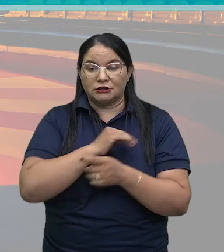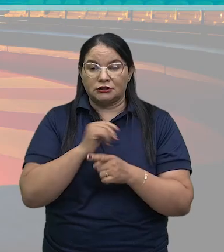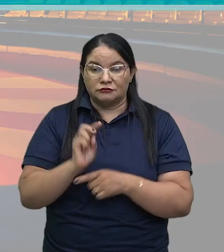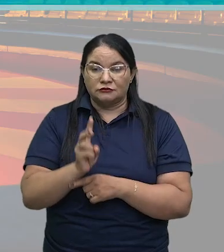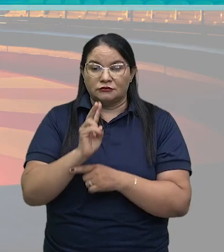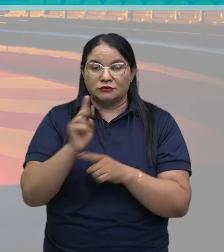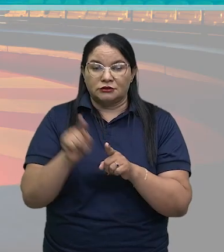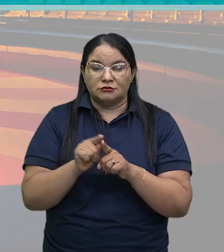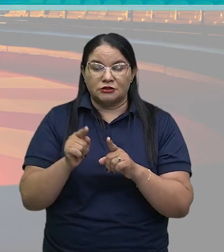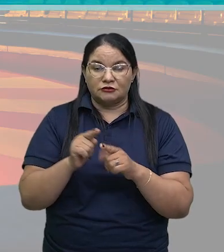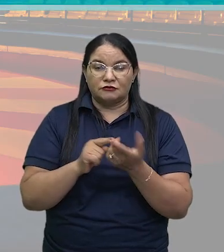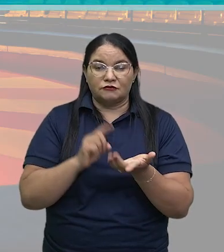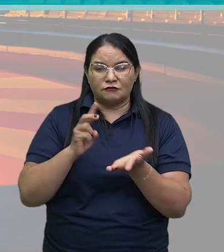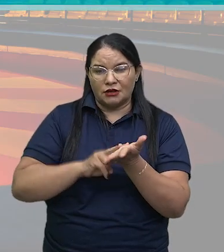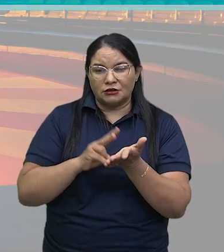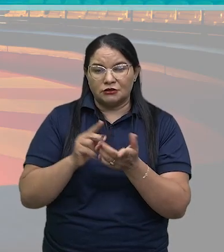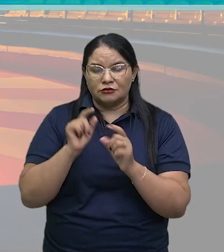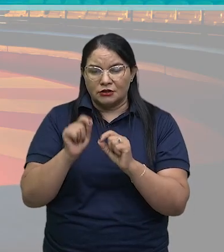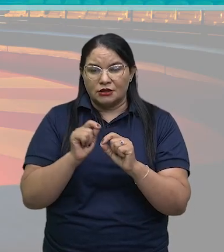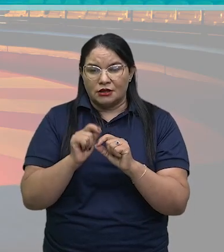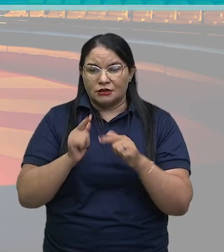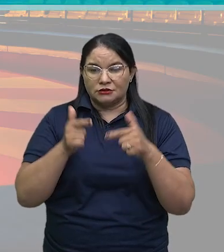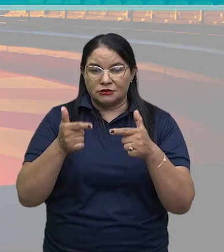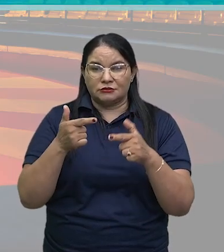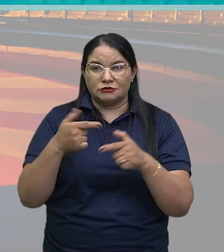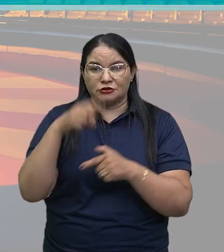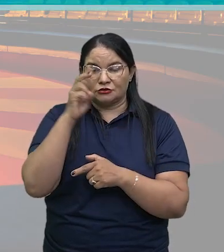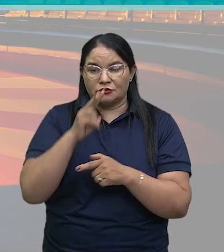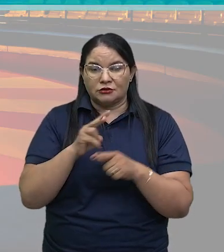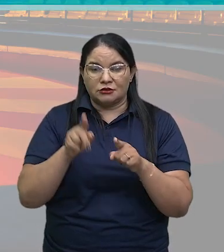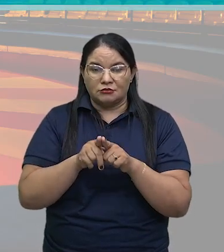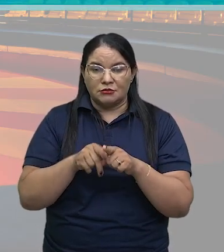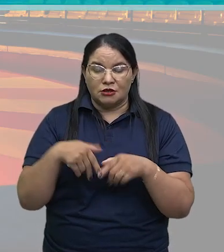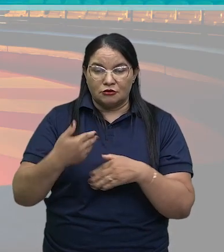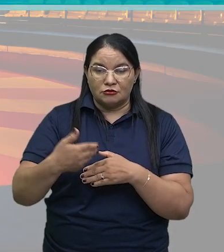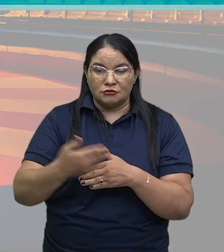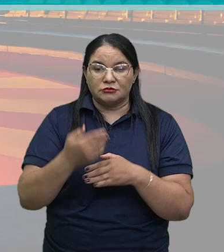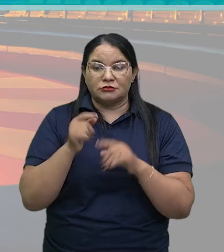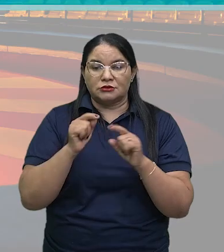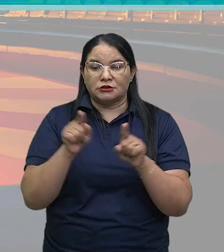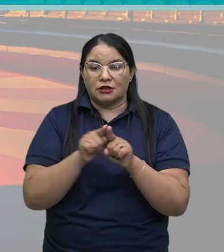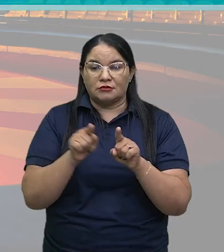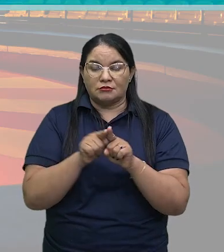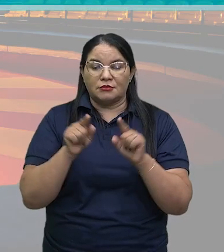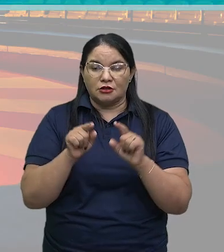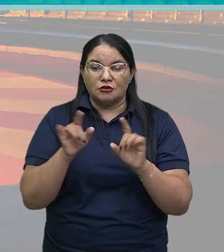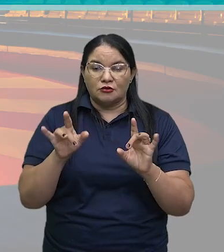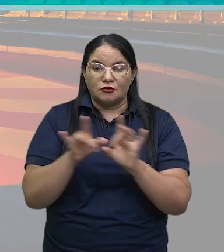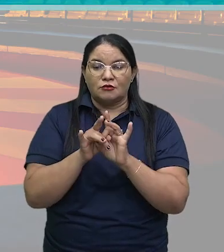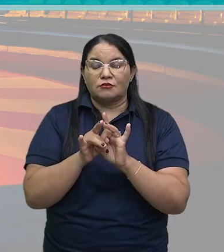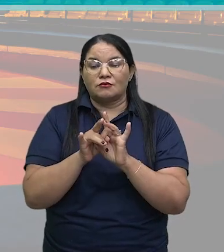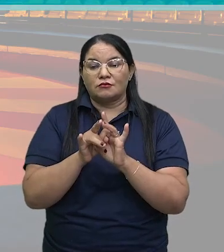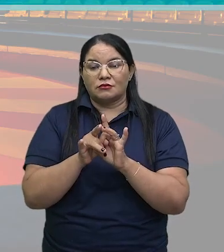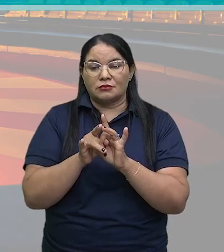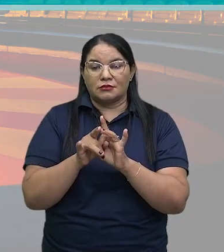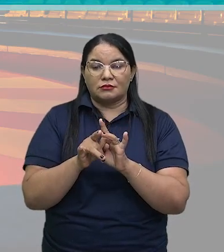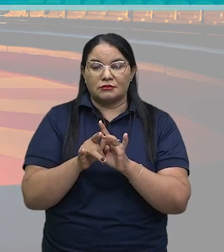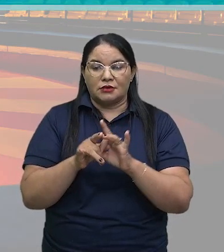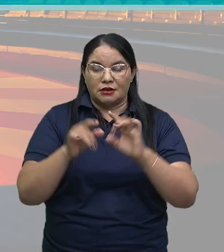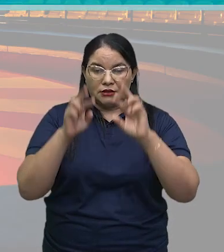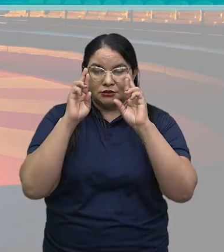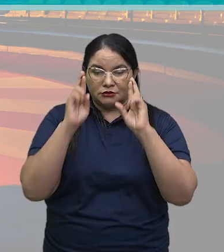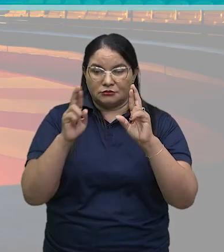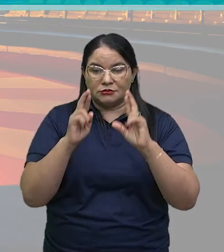valores. Eles validam práticas com base na continuidade histórica, na virtuosidade técnica e no respeito